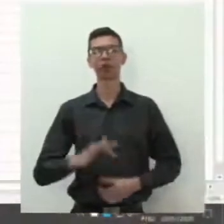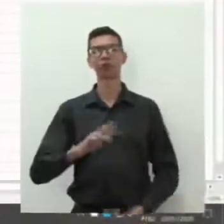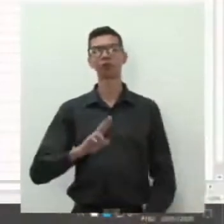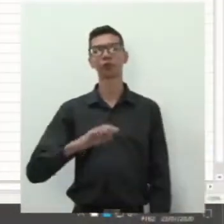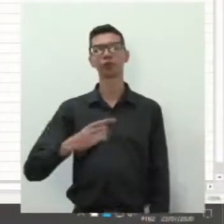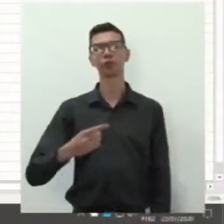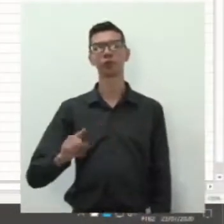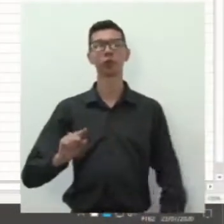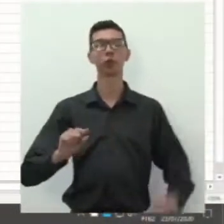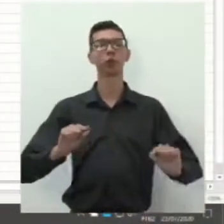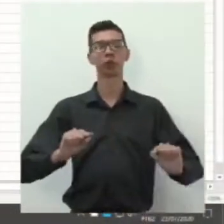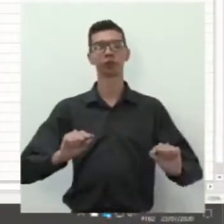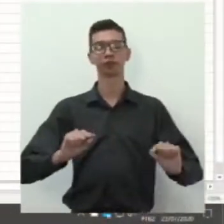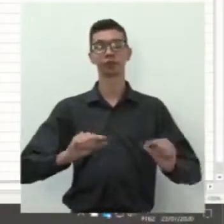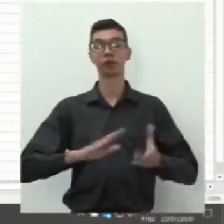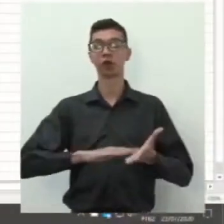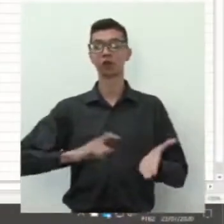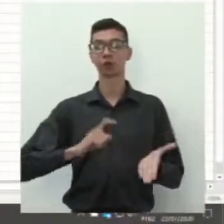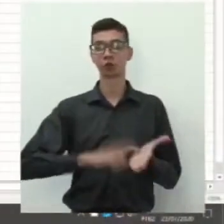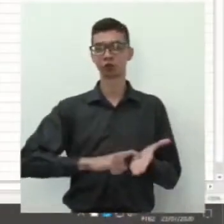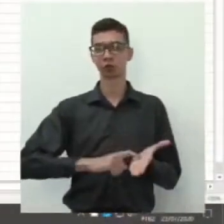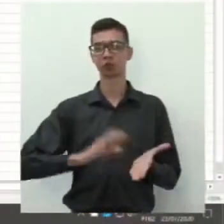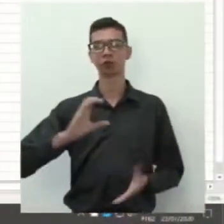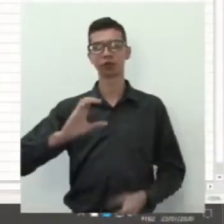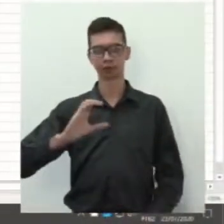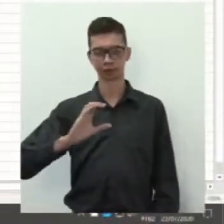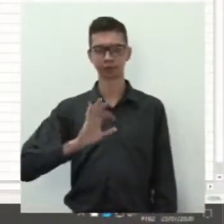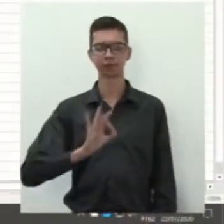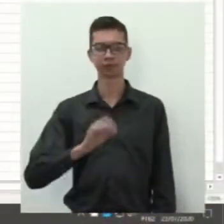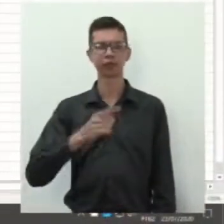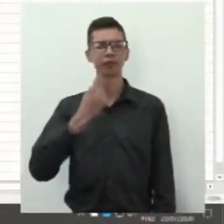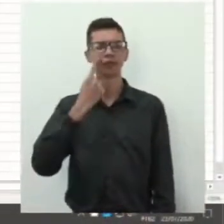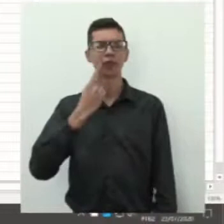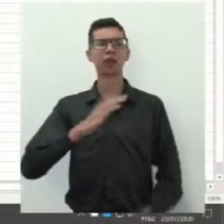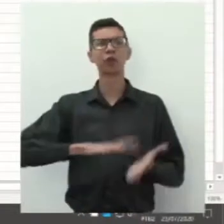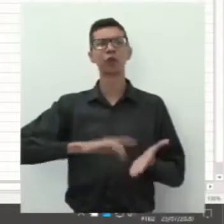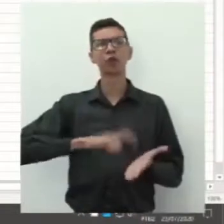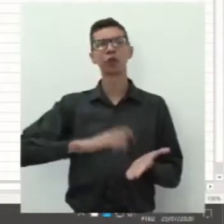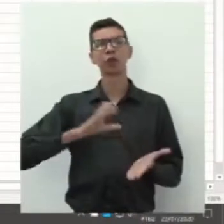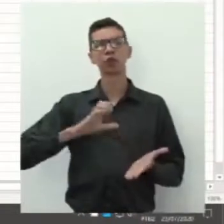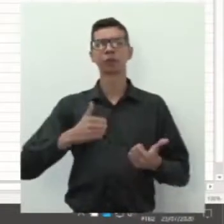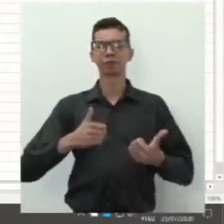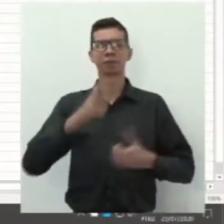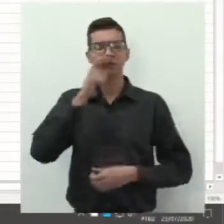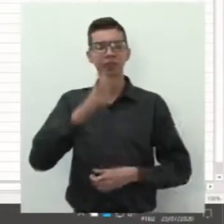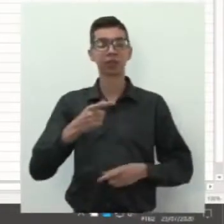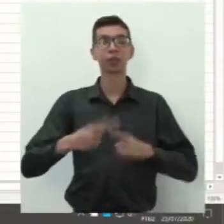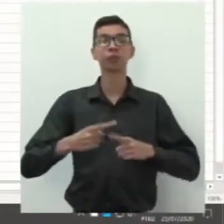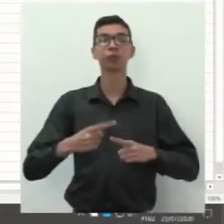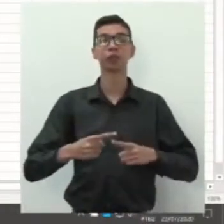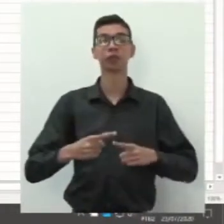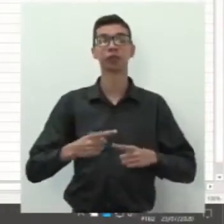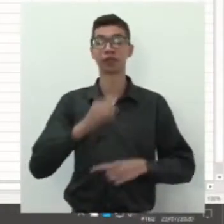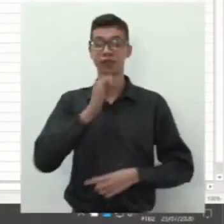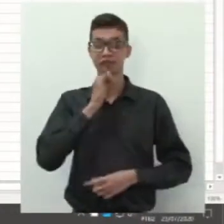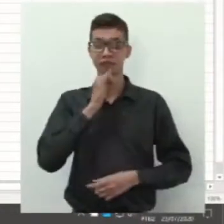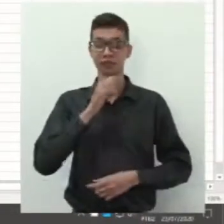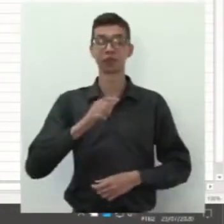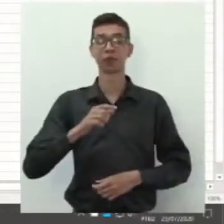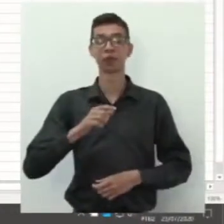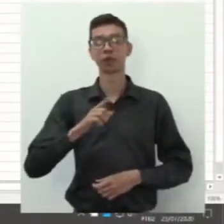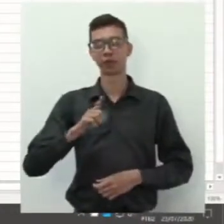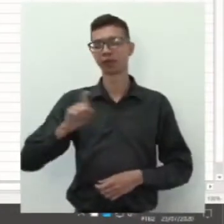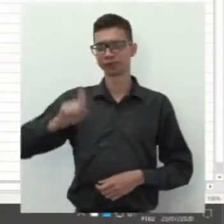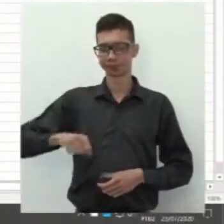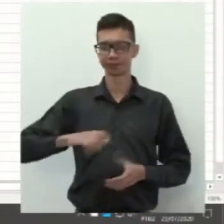uma função muito interessante. Por quê? A função C ela indica um condicional. Então você fala para ela,